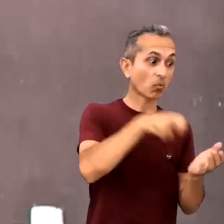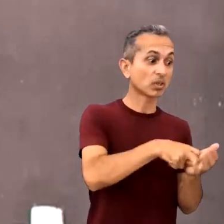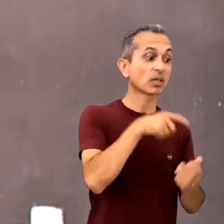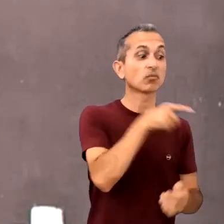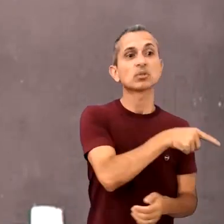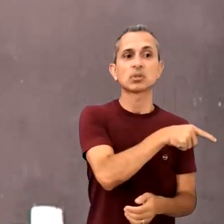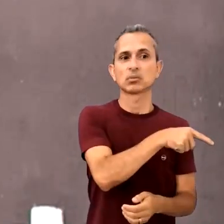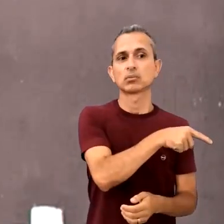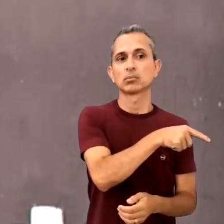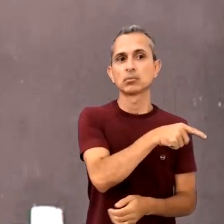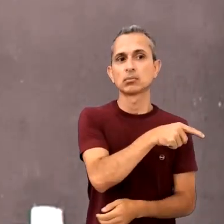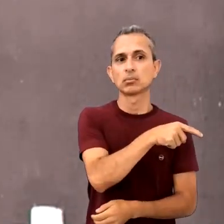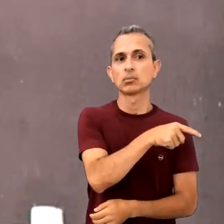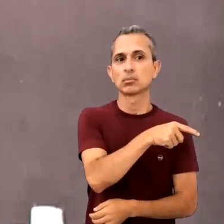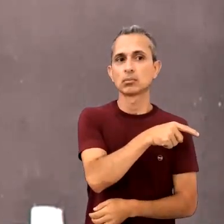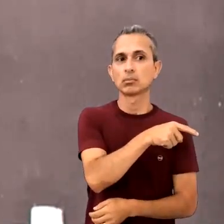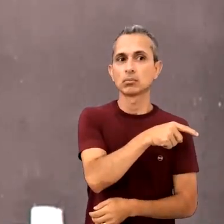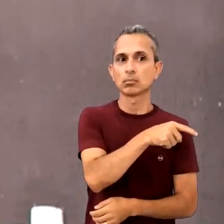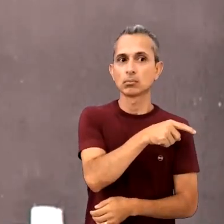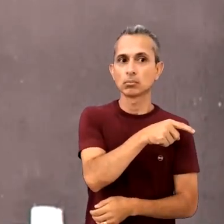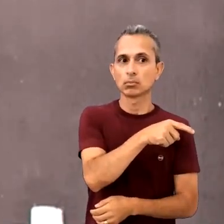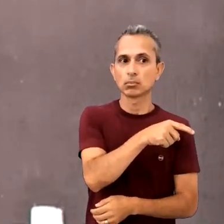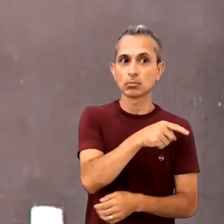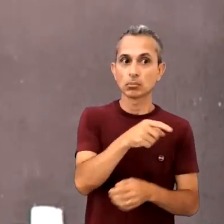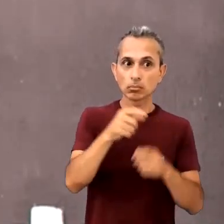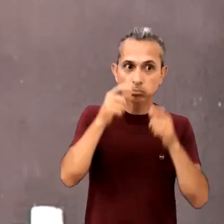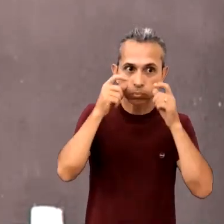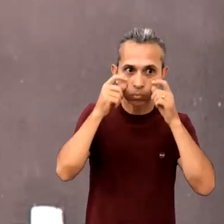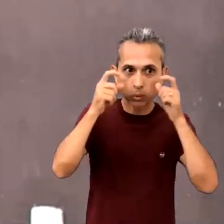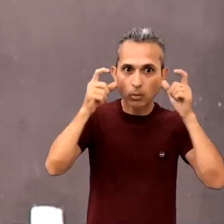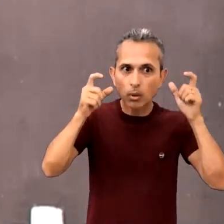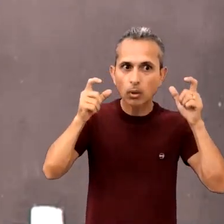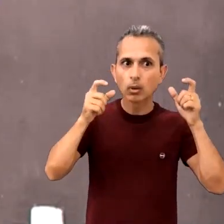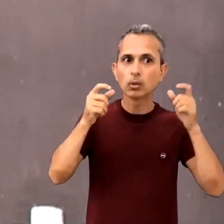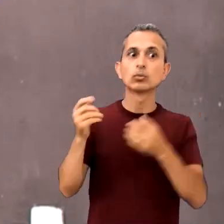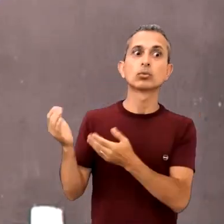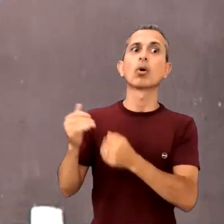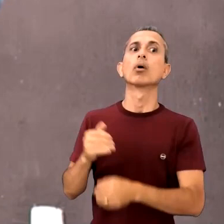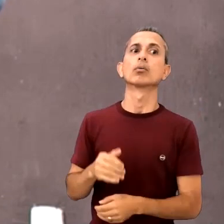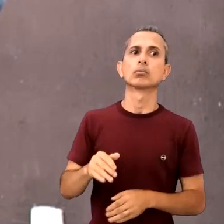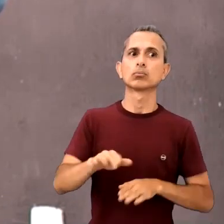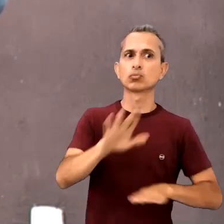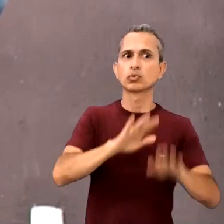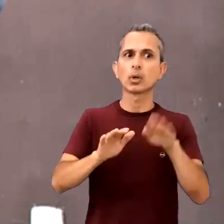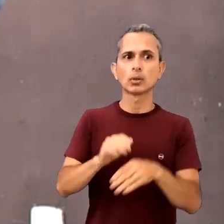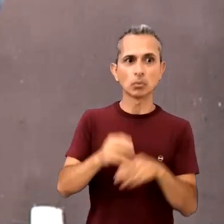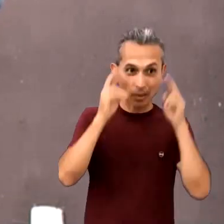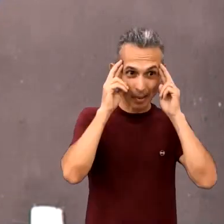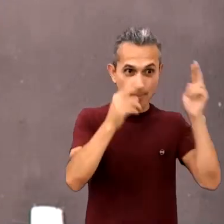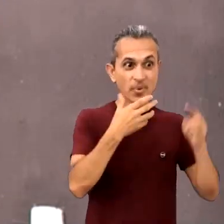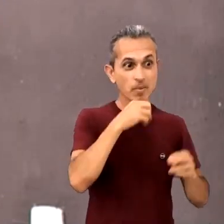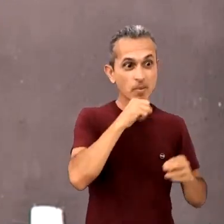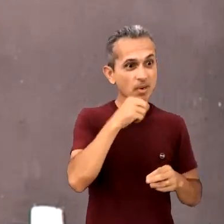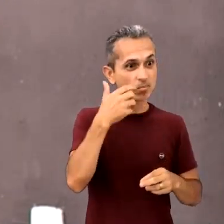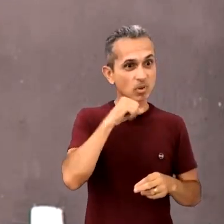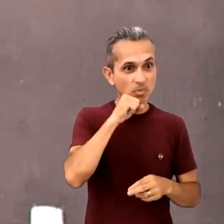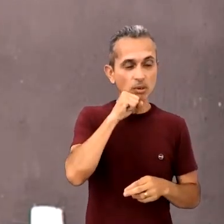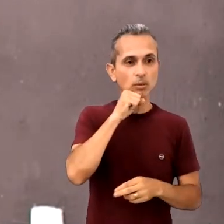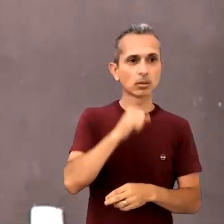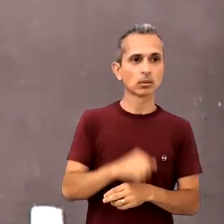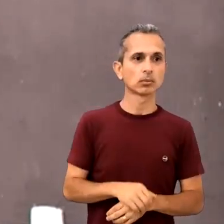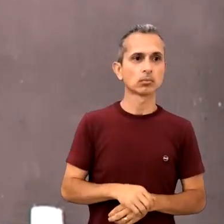Então, meu querido jovem, abra o seu olho, escuta os seus pais, honre seu pai e sua mãe,